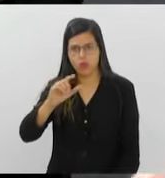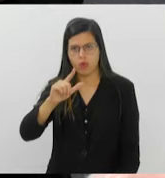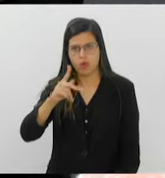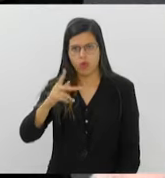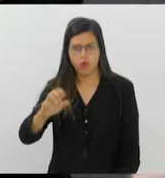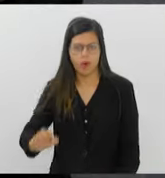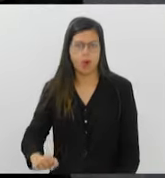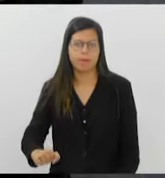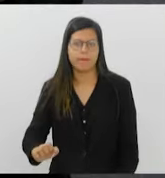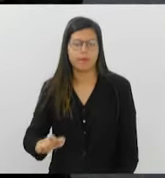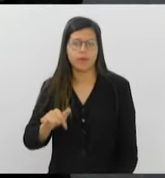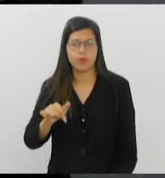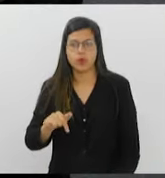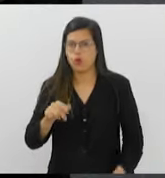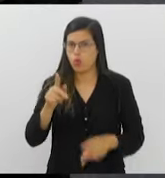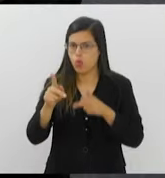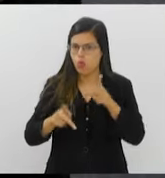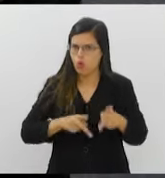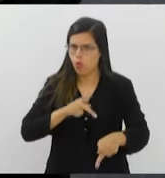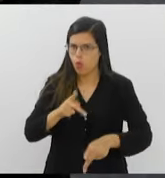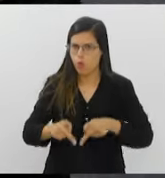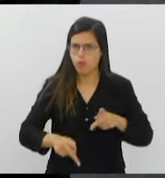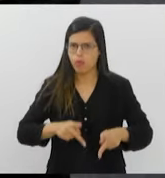povo não vai